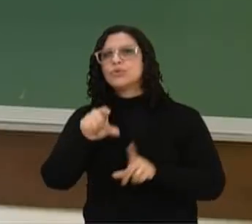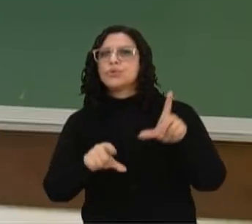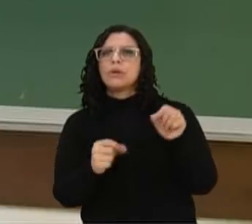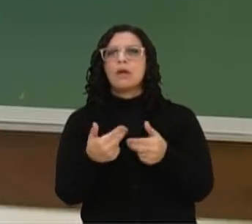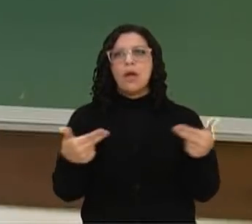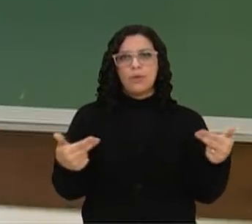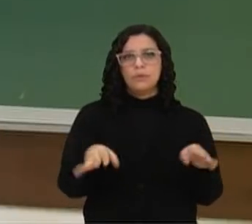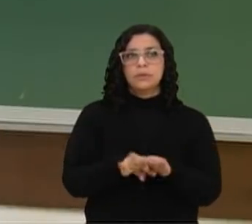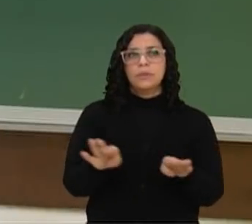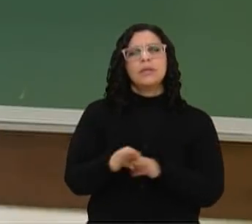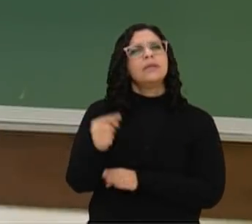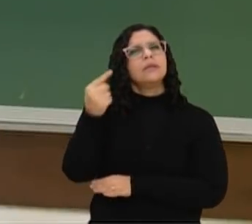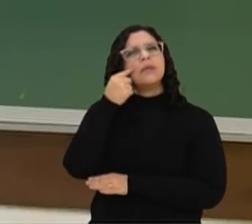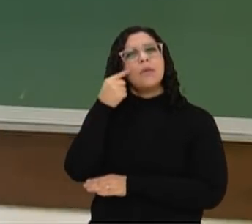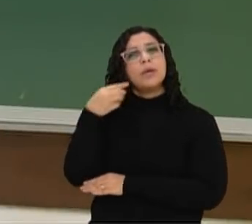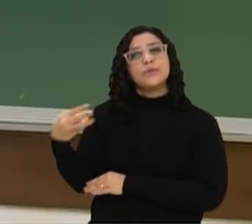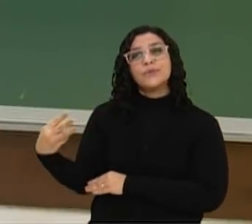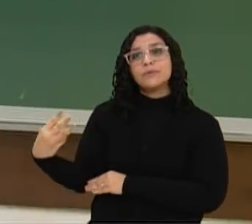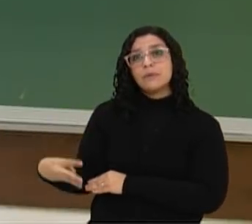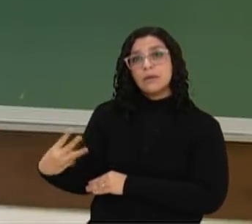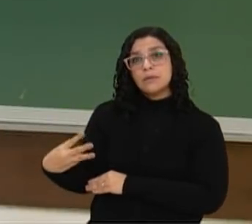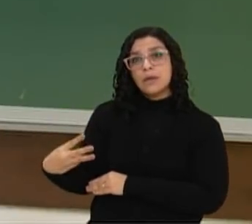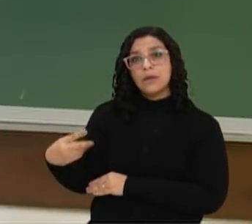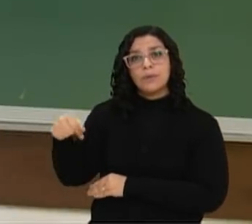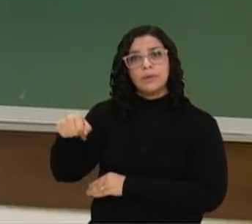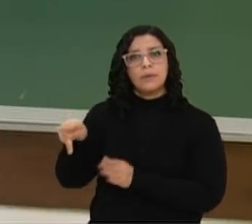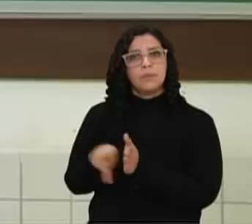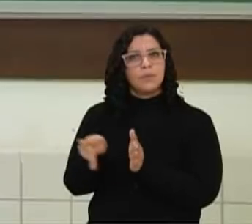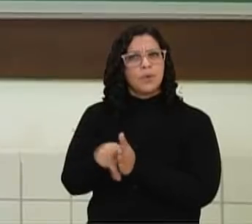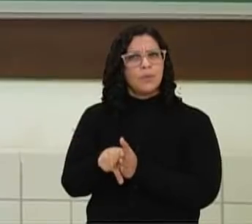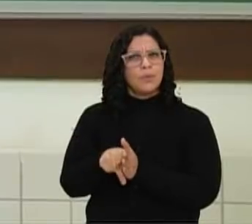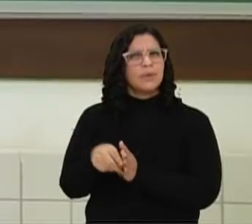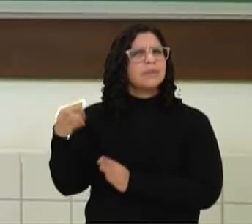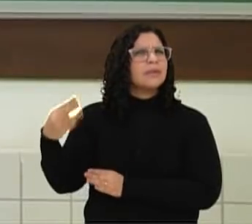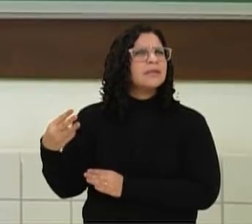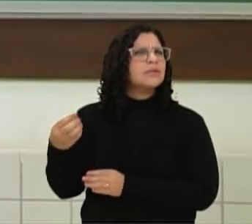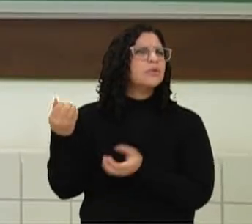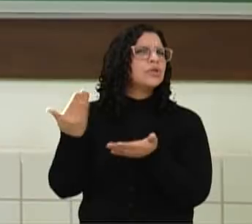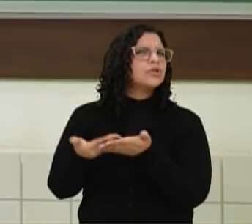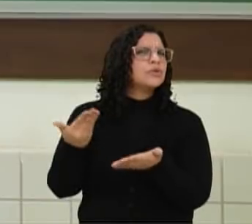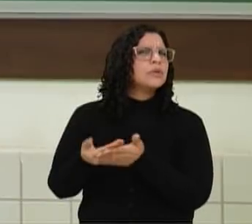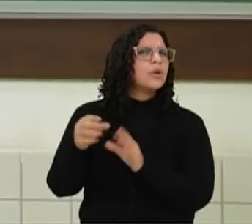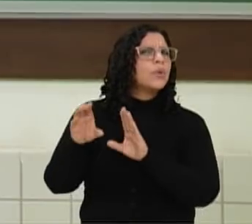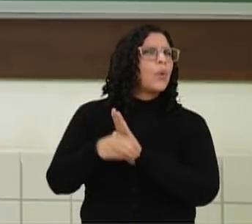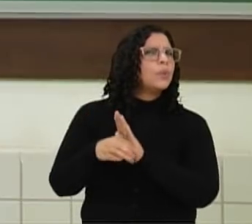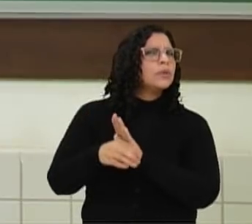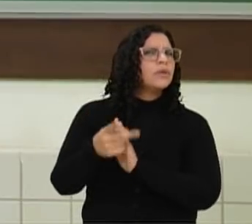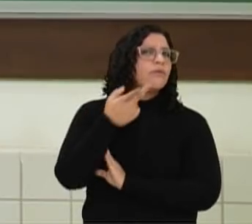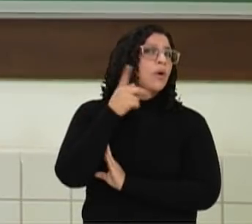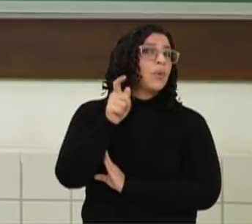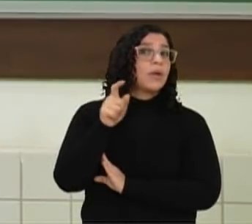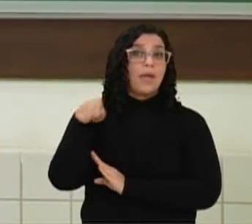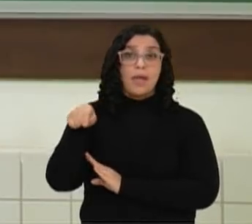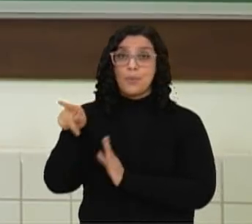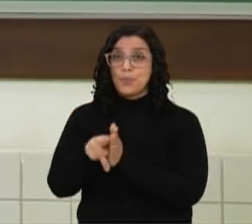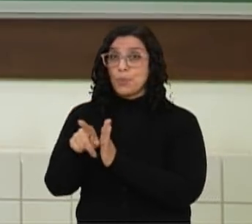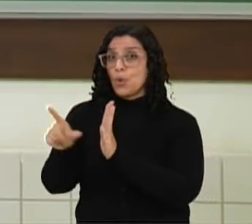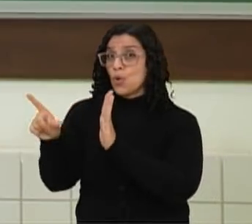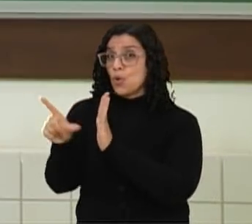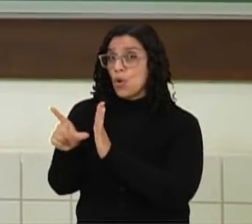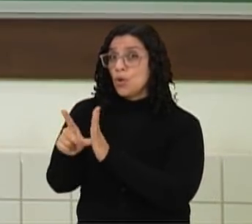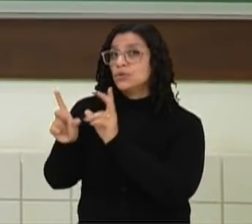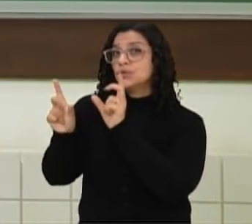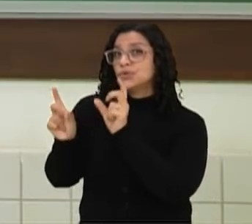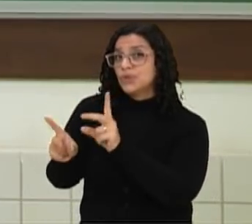coisas. E quando eu penso no setor terciário, o que era o setor terciário que a gente trabalhou lá os conceitos? É aquele de comércio